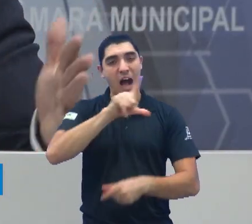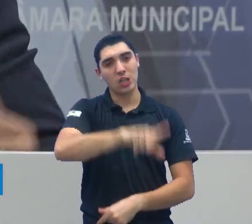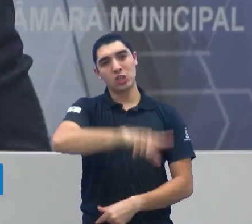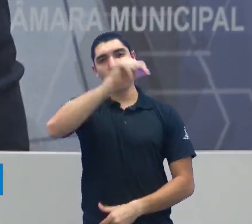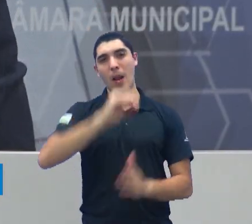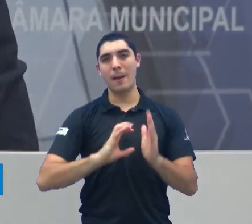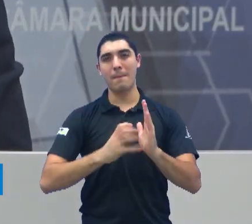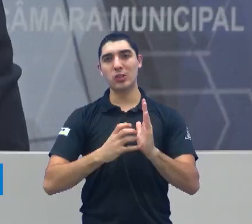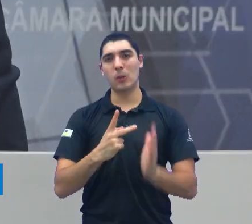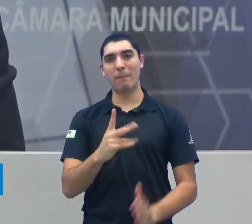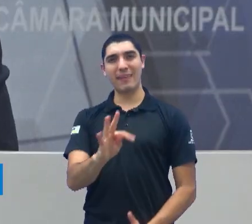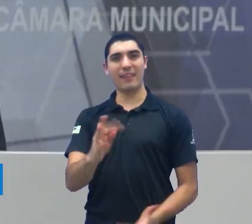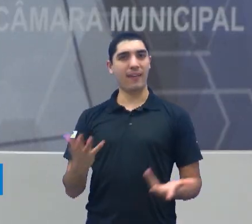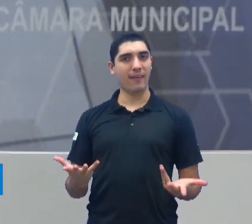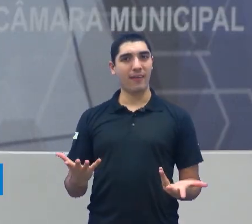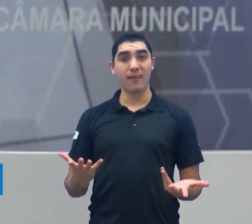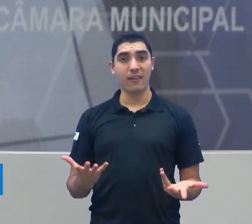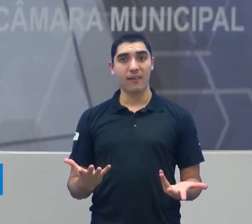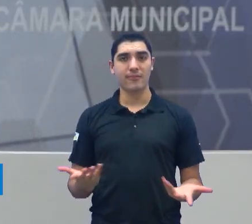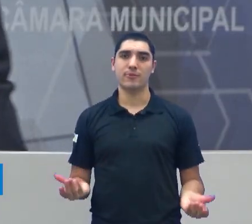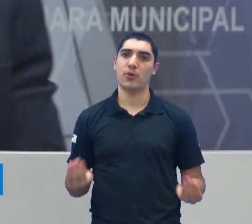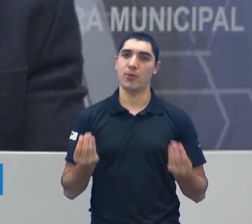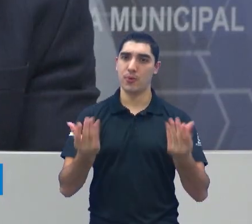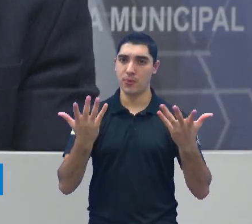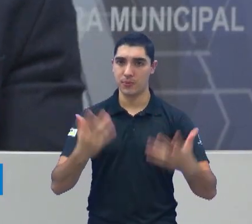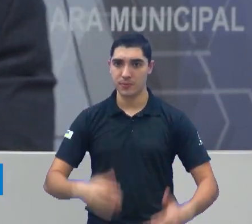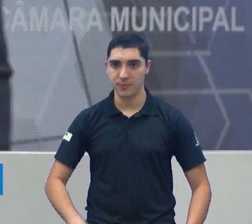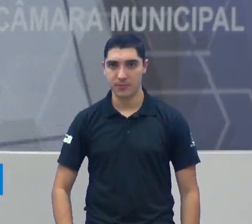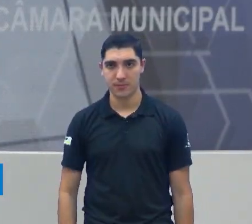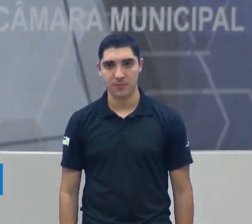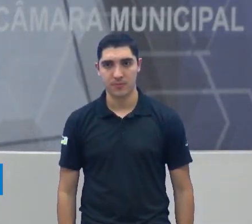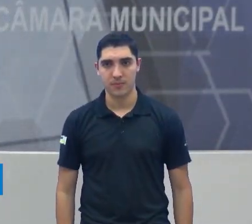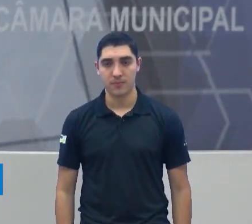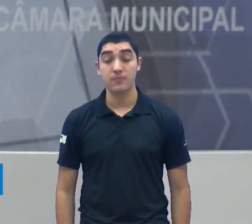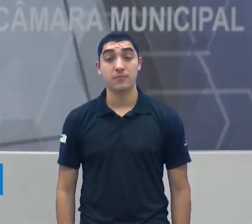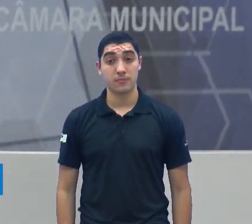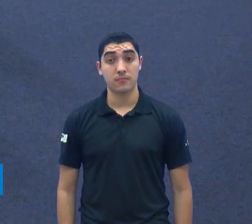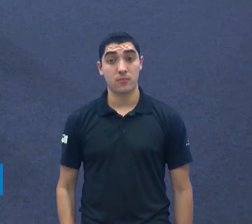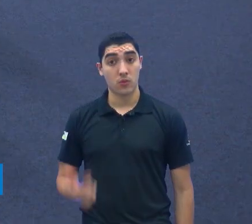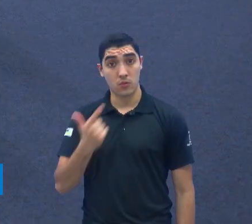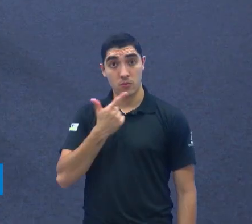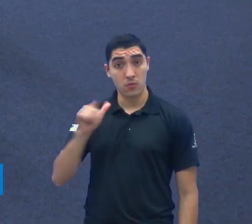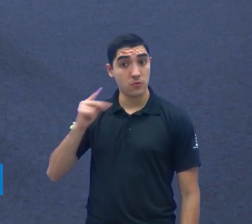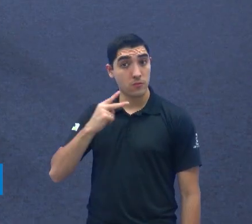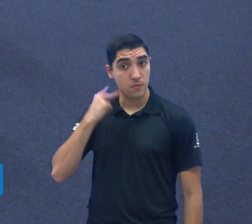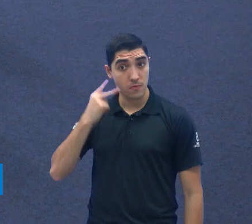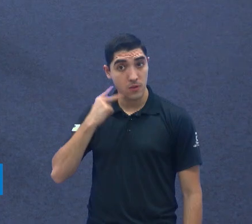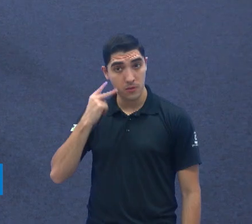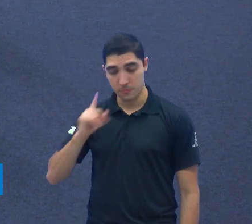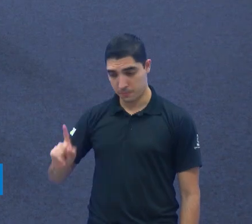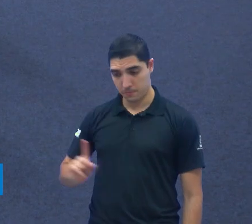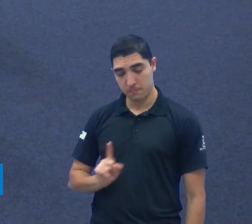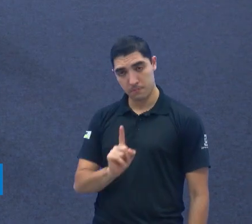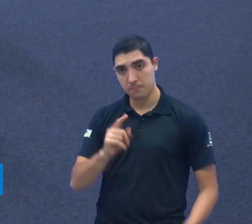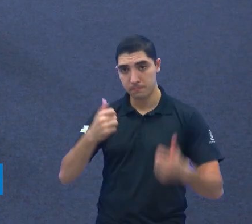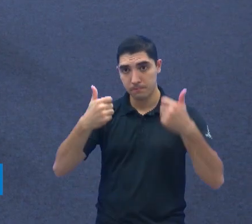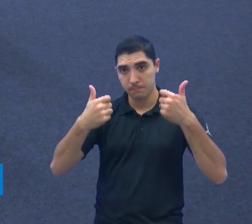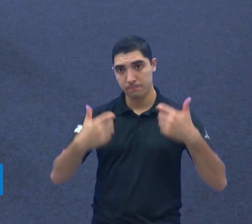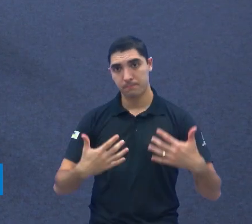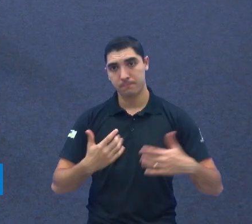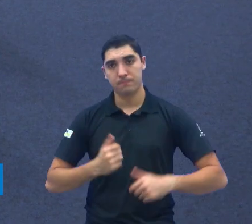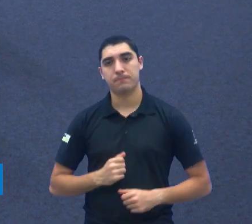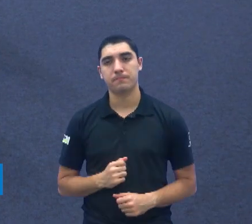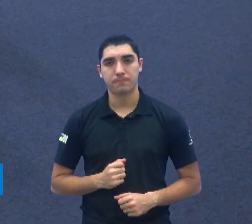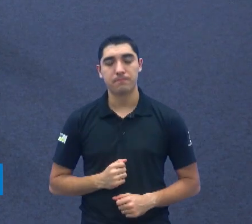facção criminosa que está comandando o nosso Brasil. Próximo vereador inscrito para falar no momento Pinga Fogo,